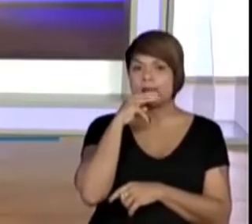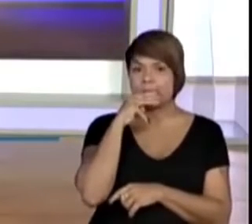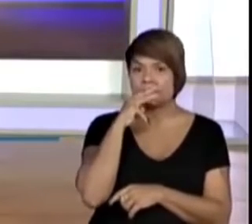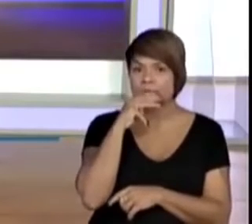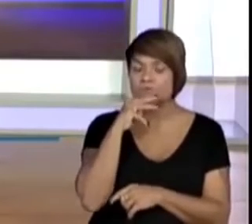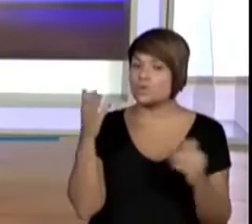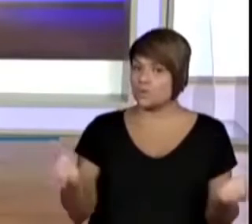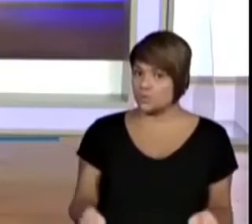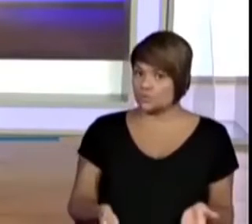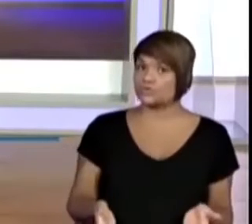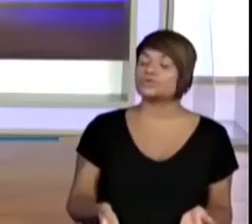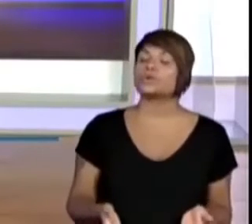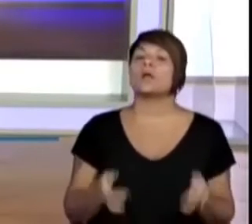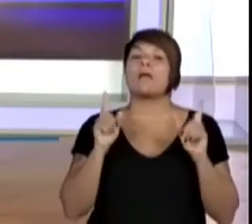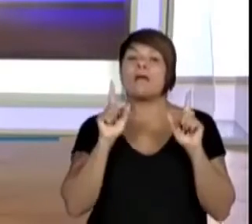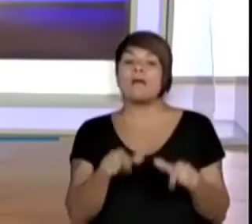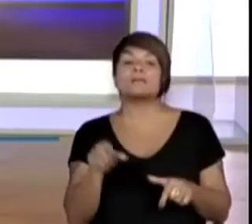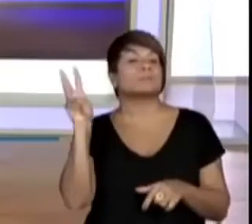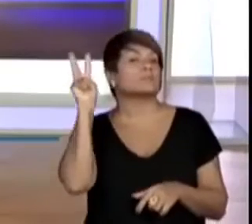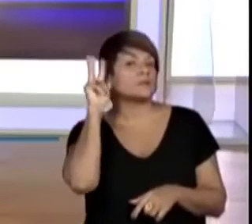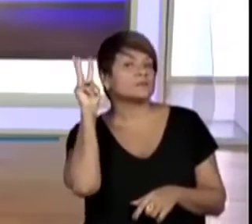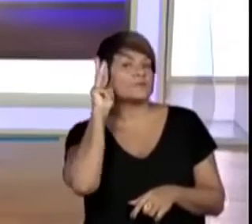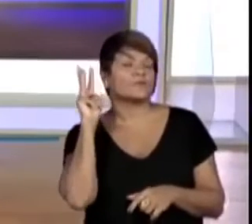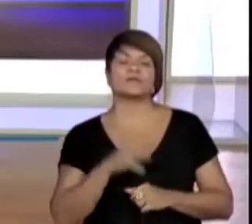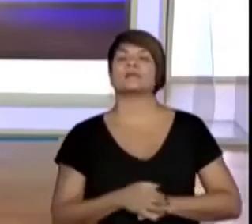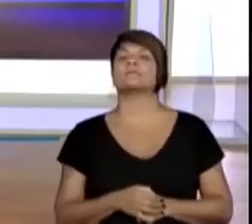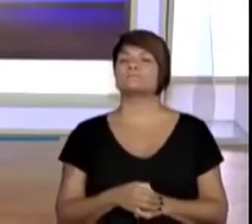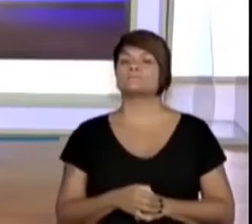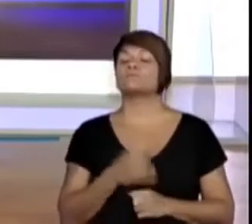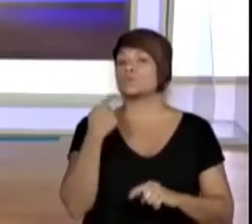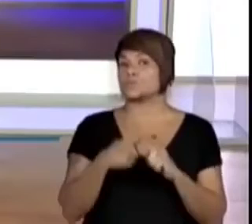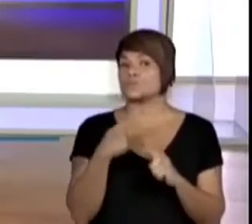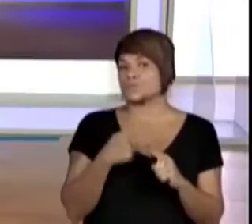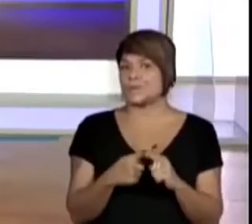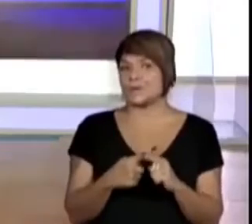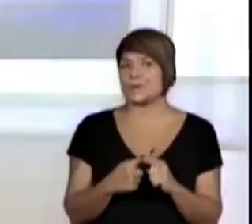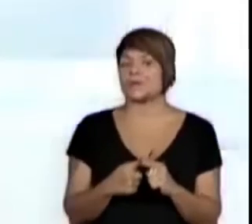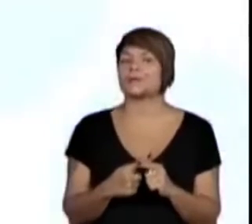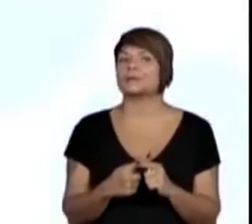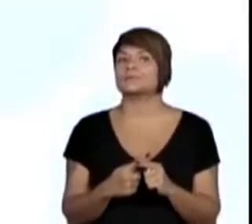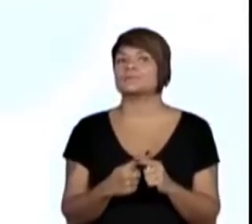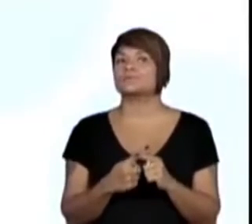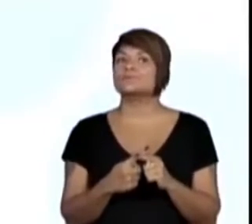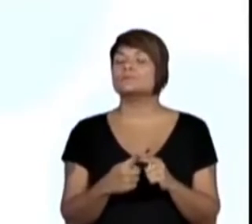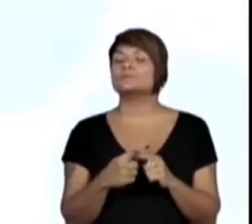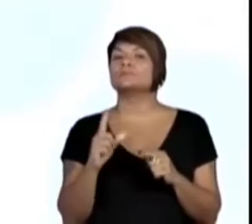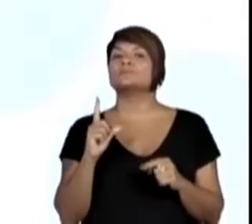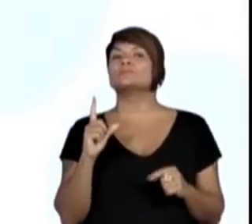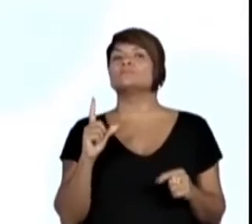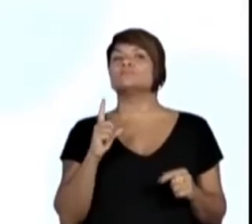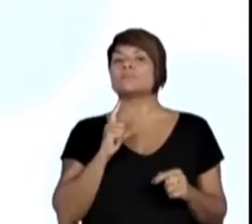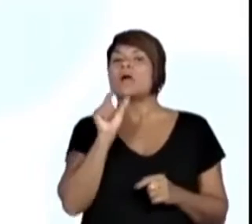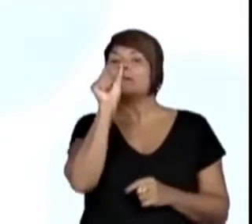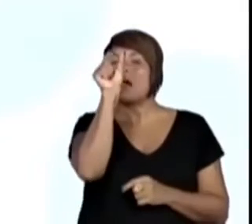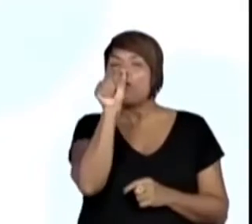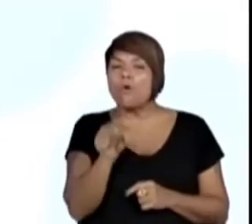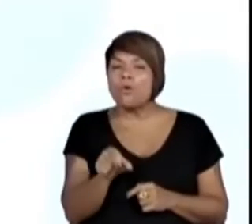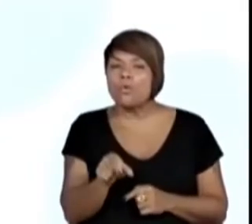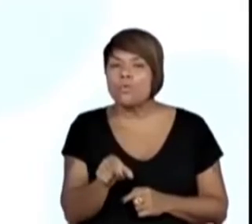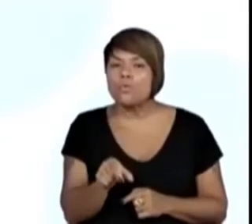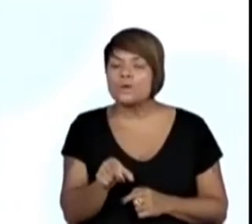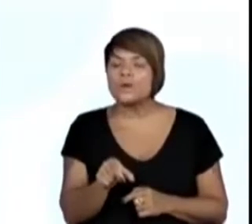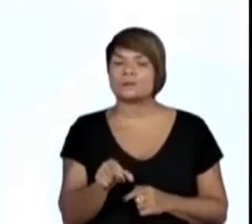março, hoje, é terça-feira, porque ele está na coluna